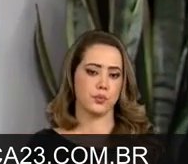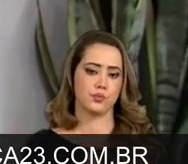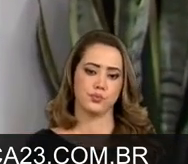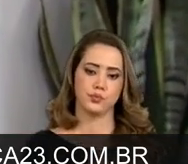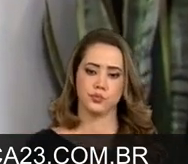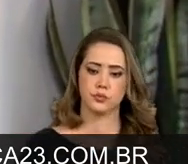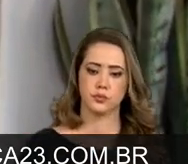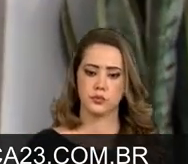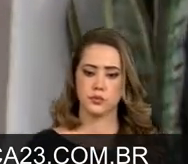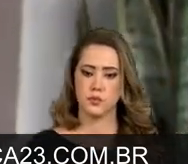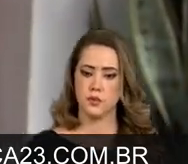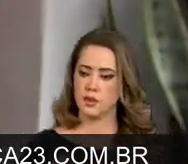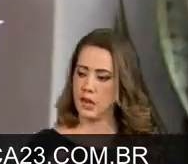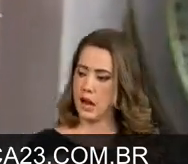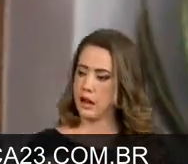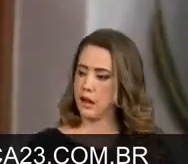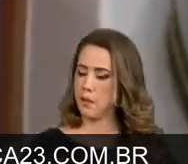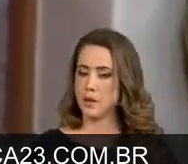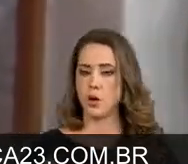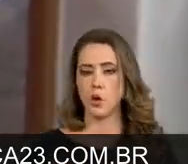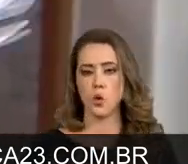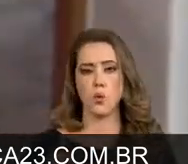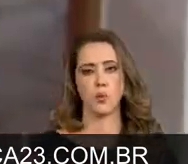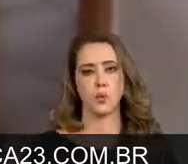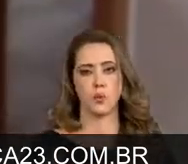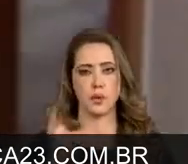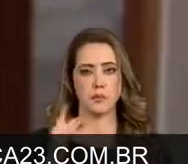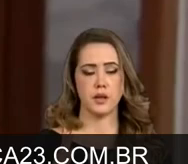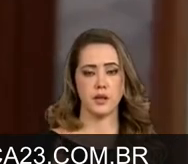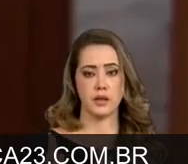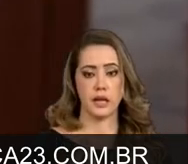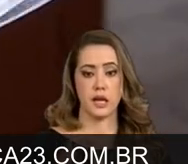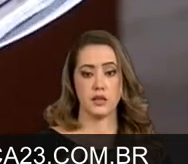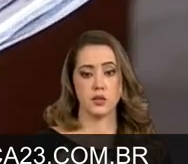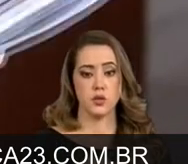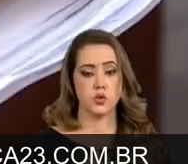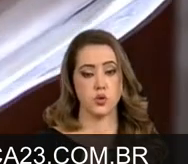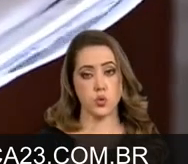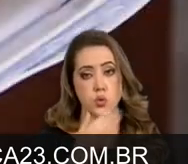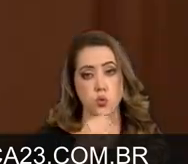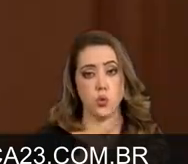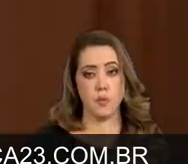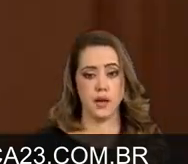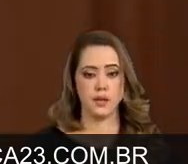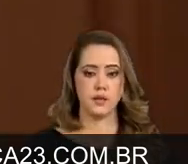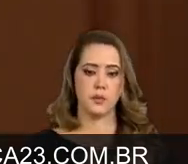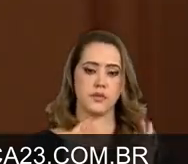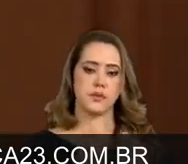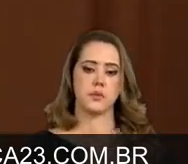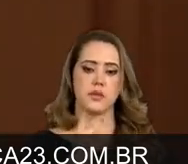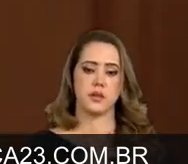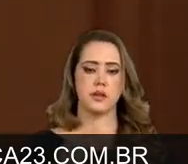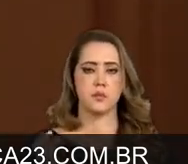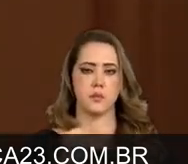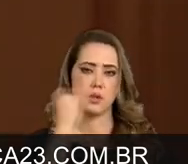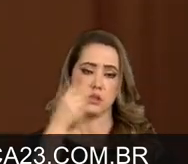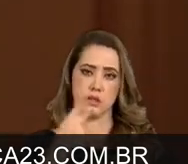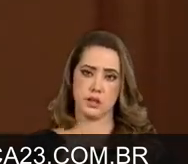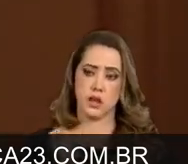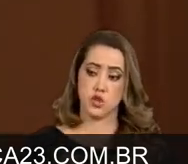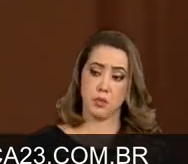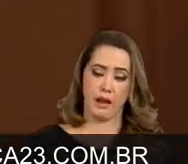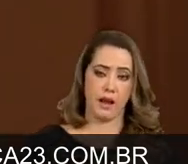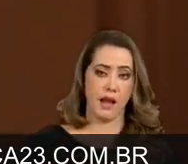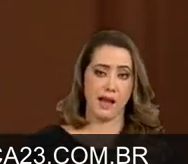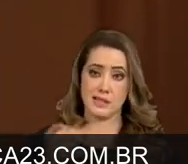Camila, auxiliar contábil, comprou o primeiro imóvel com o marido para acomodar a família que está crescendo. Ela fala da importância de manter as